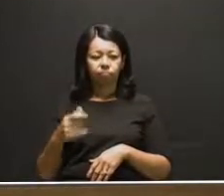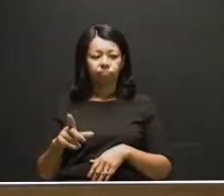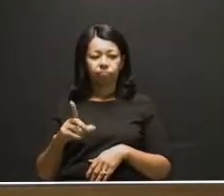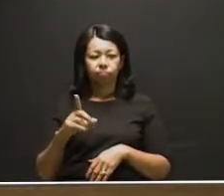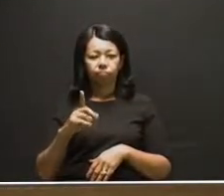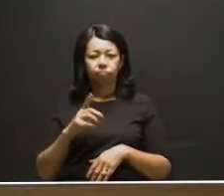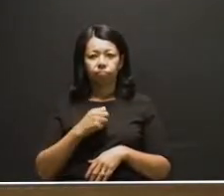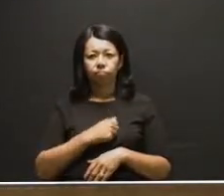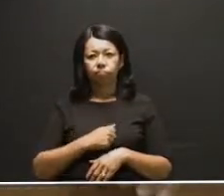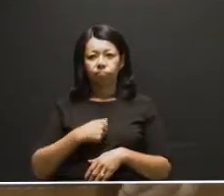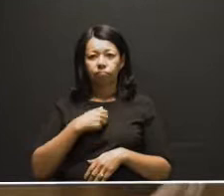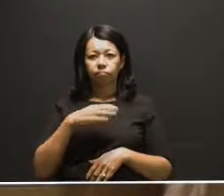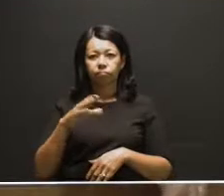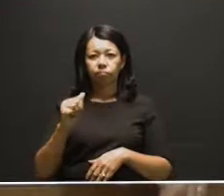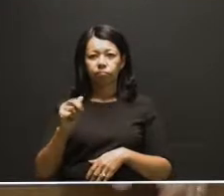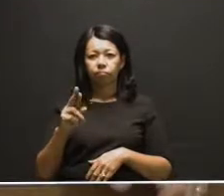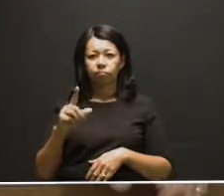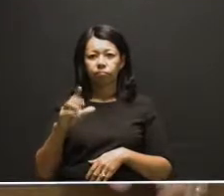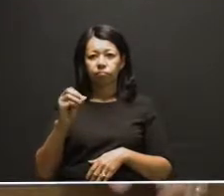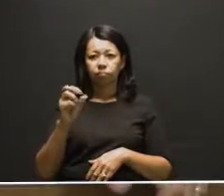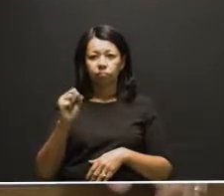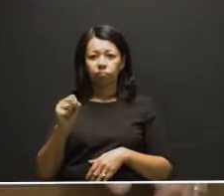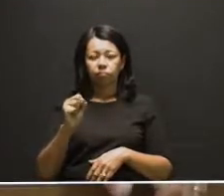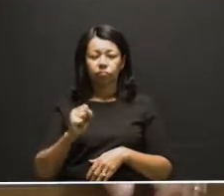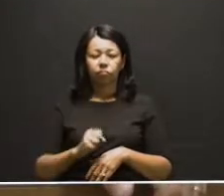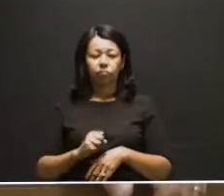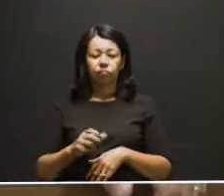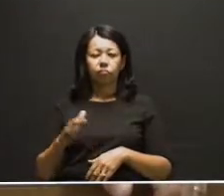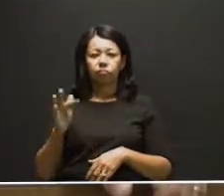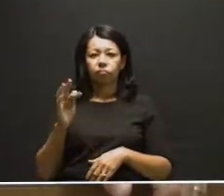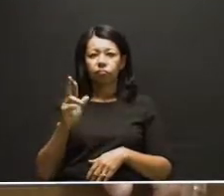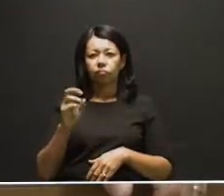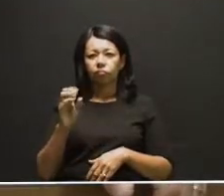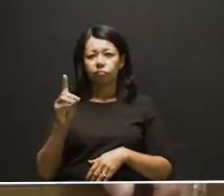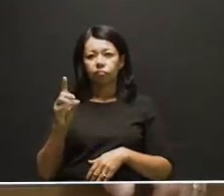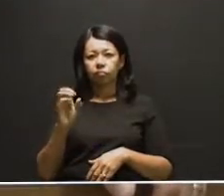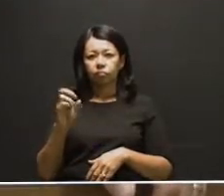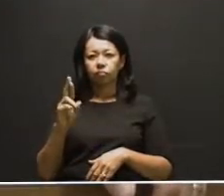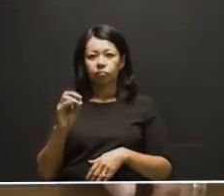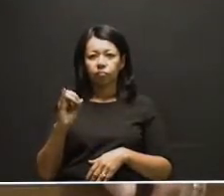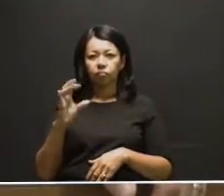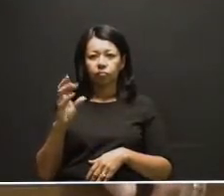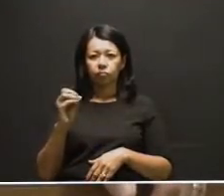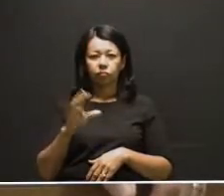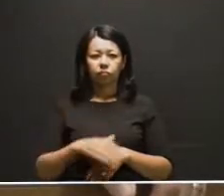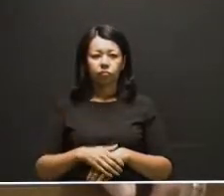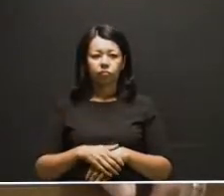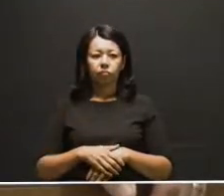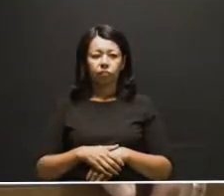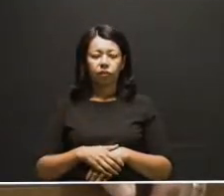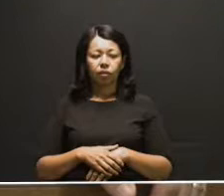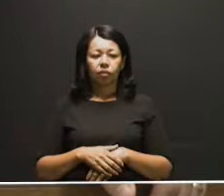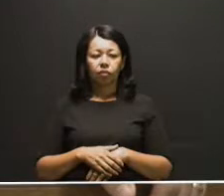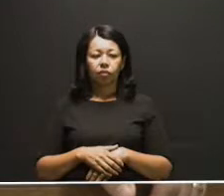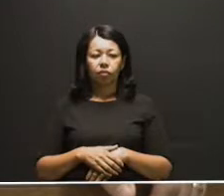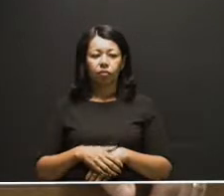zé carlos e felipe soares campos nem o saudoso josé osvaldo passarelli que